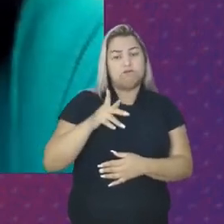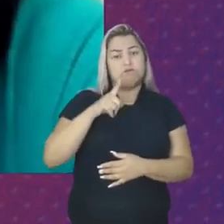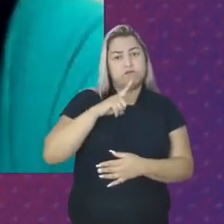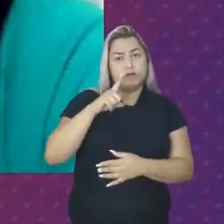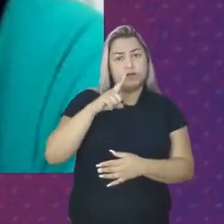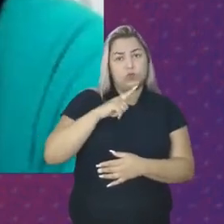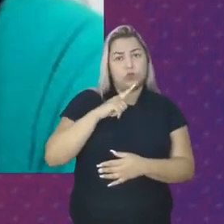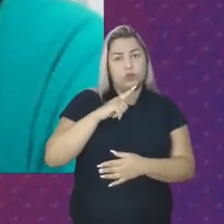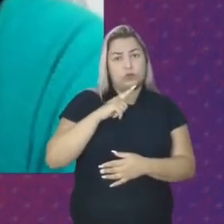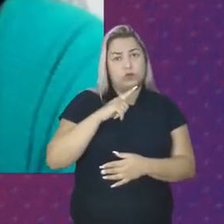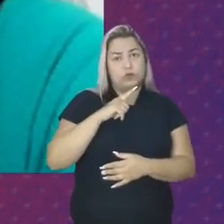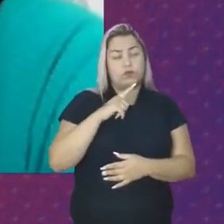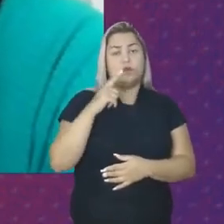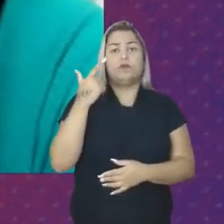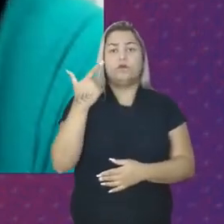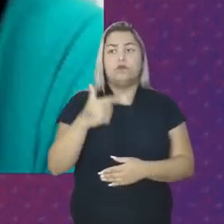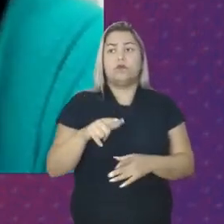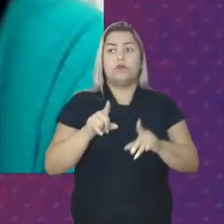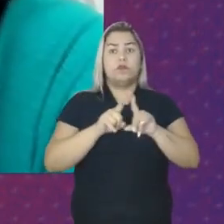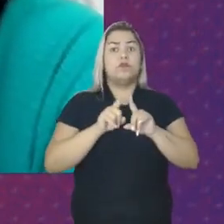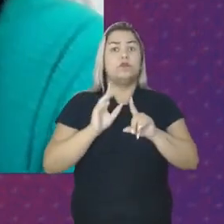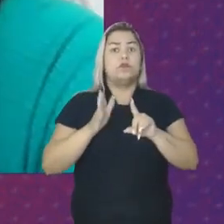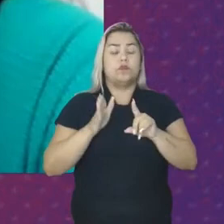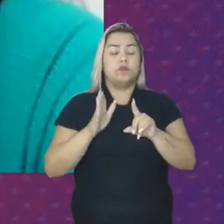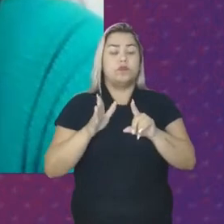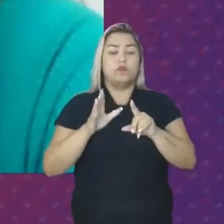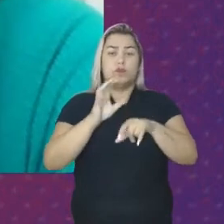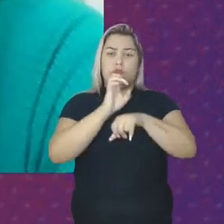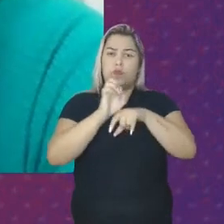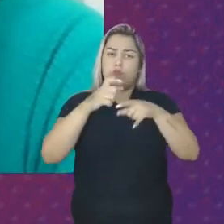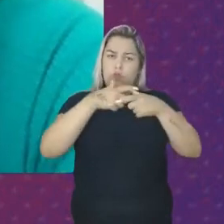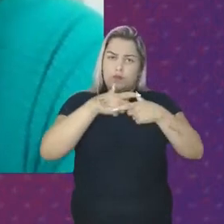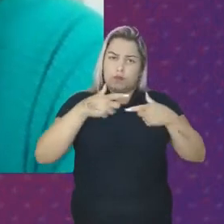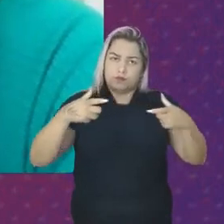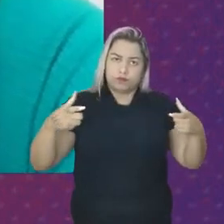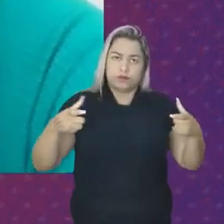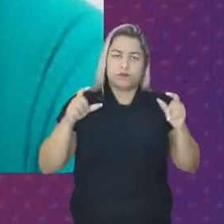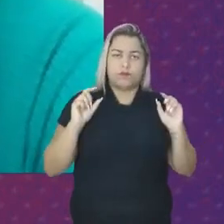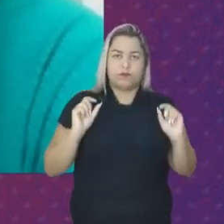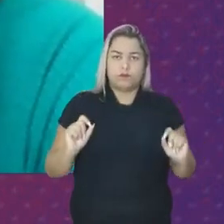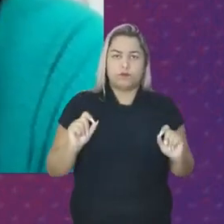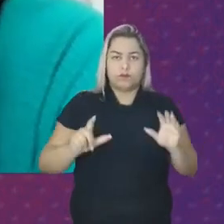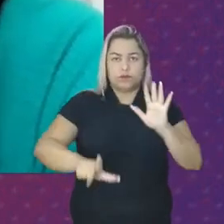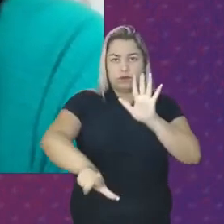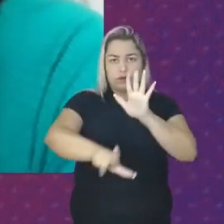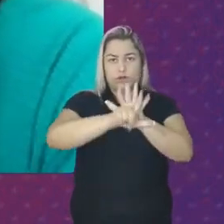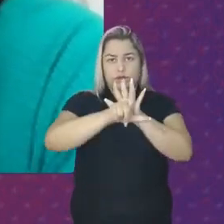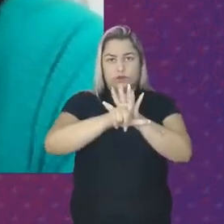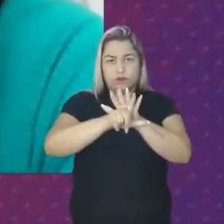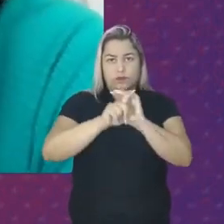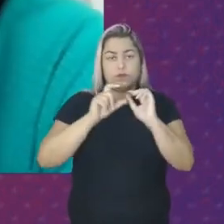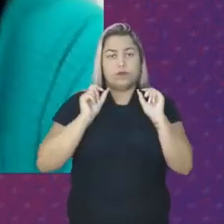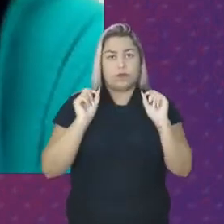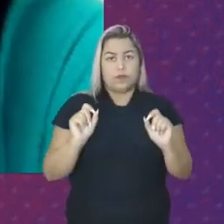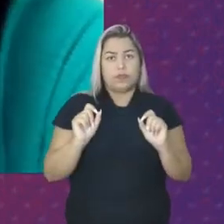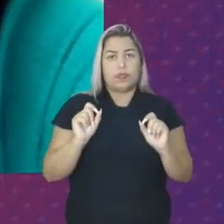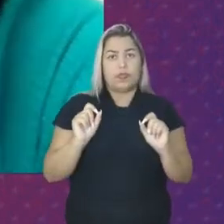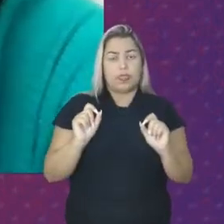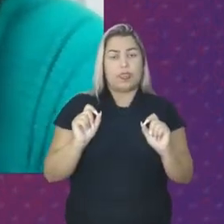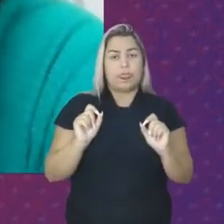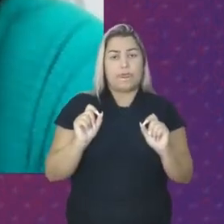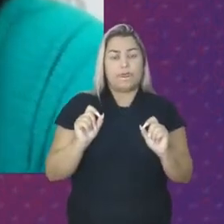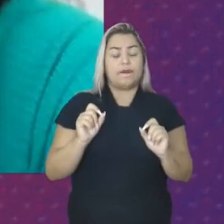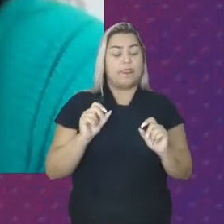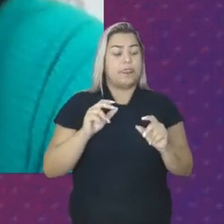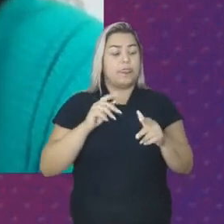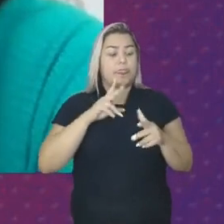aí entre as condenações, o resultado é realmente a criação da lei, né? Então, a CPM, ela